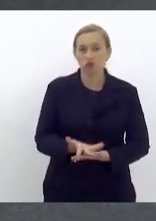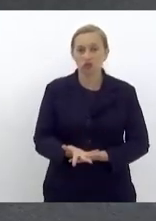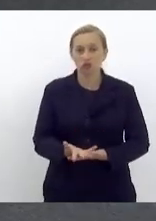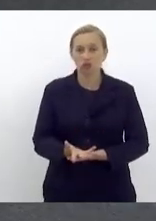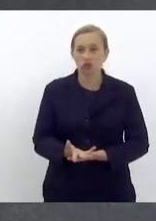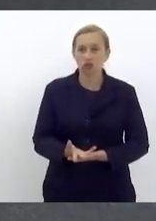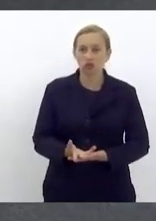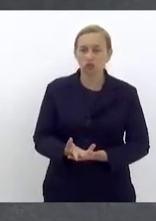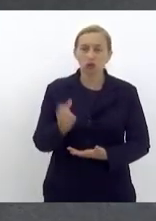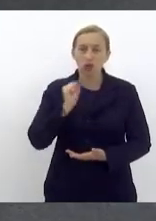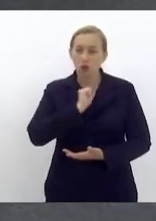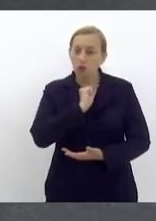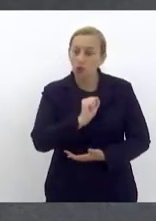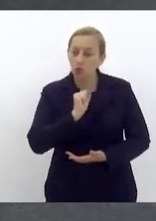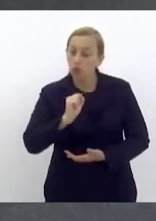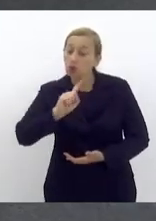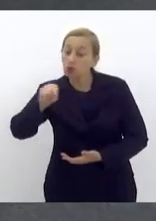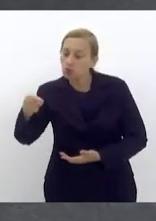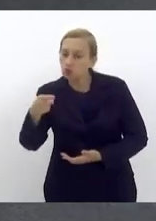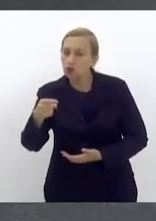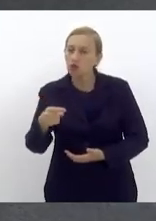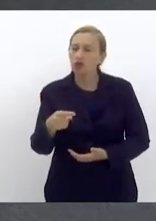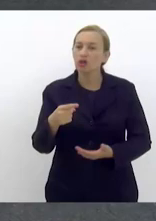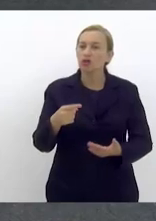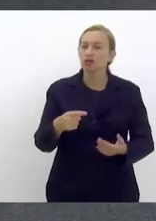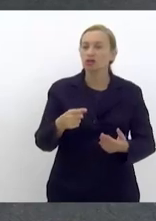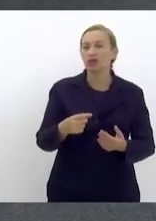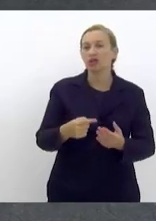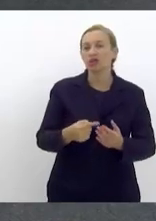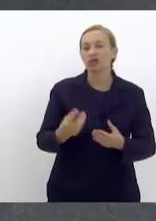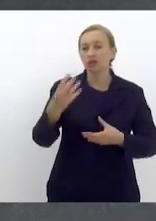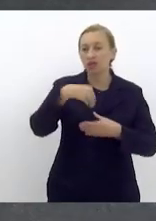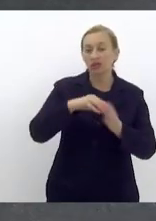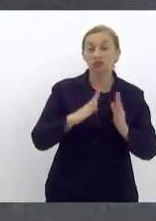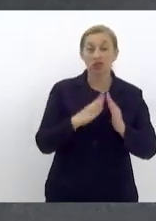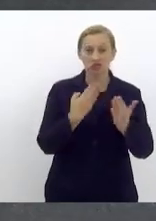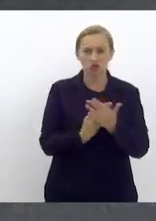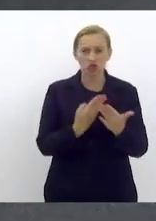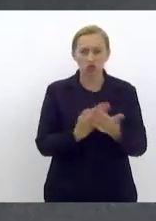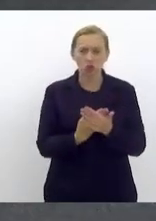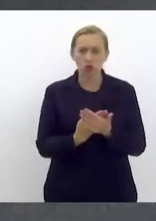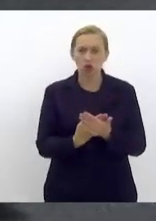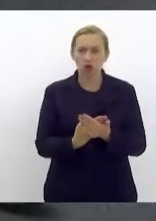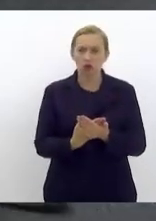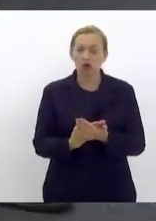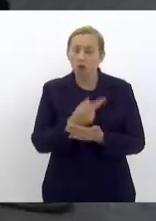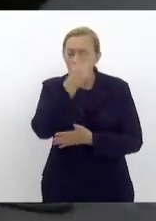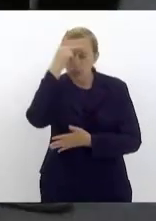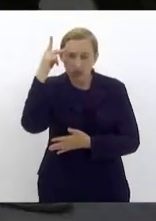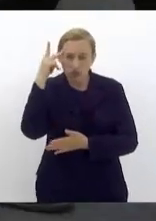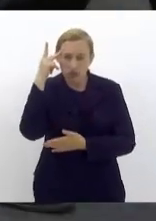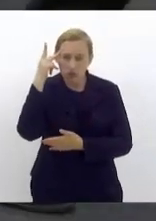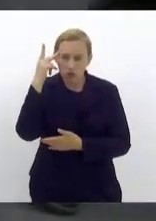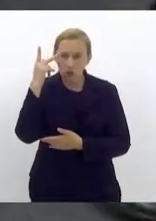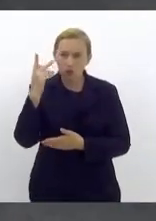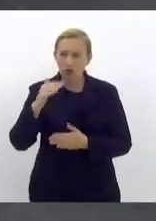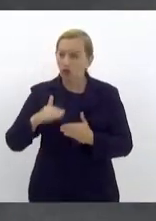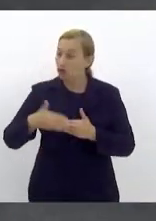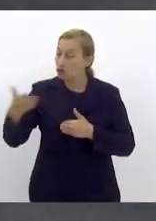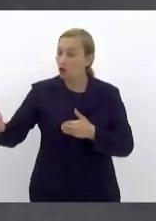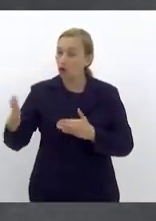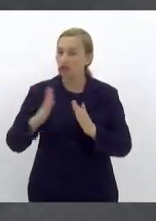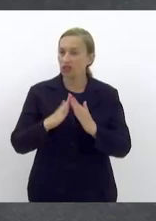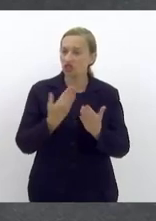do extermínio do outro tem se colocado dentro das escolas, seja com pessoas que são de fora da escola